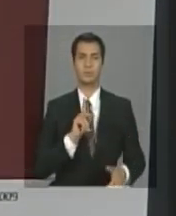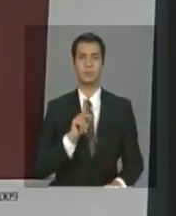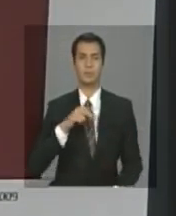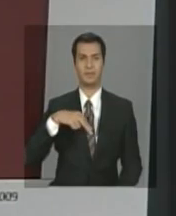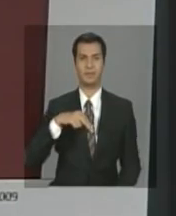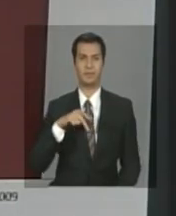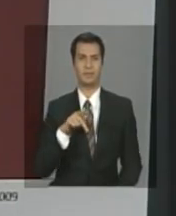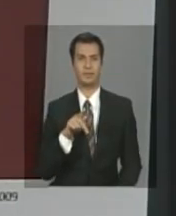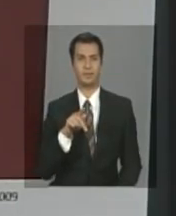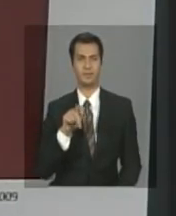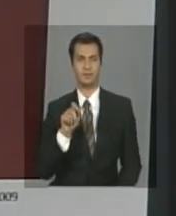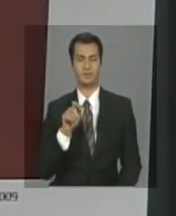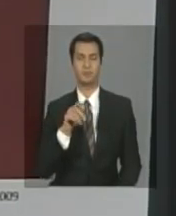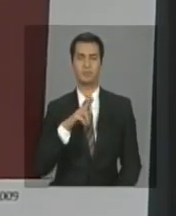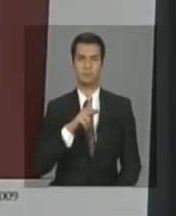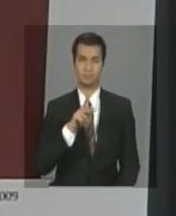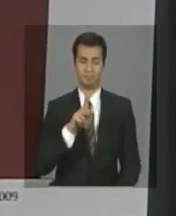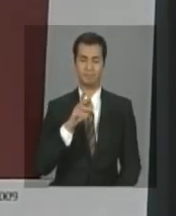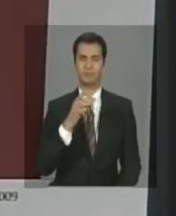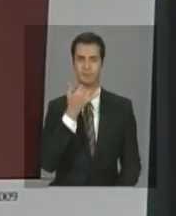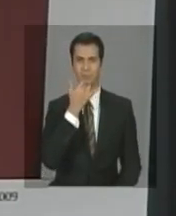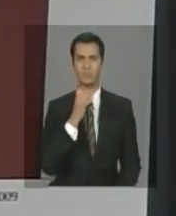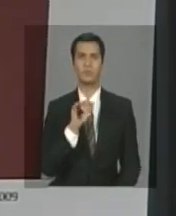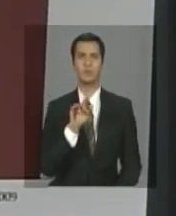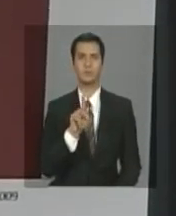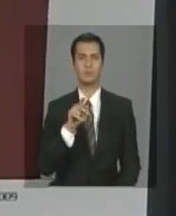2004 e 2009. O que eles pegaram foi 2004 e